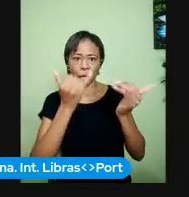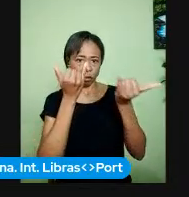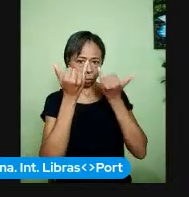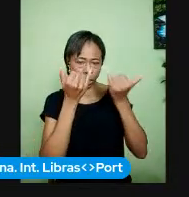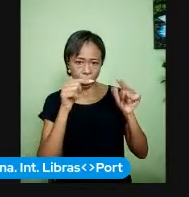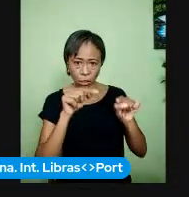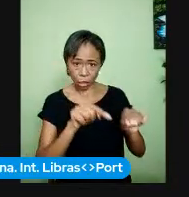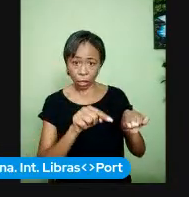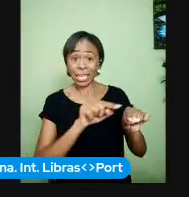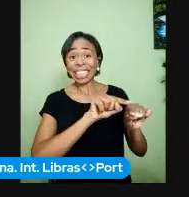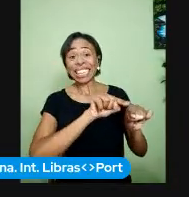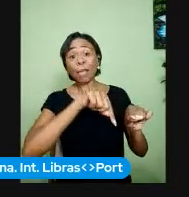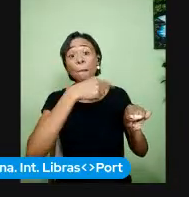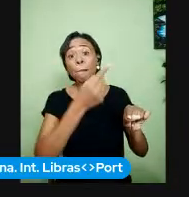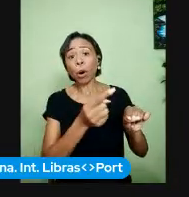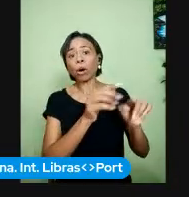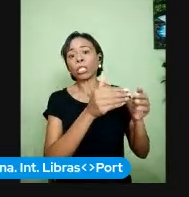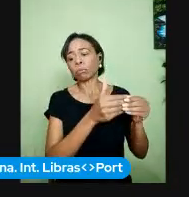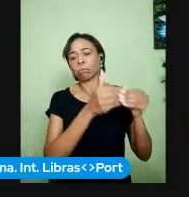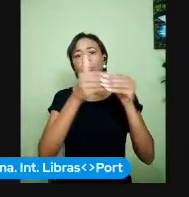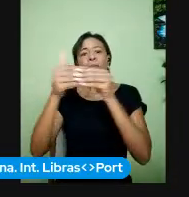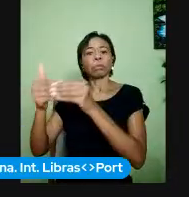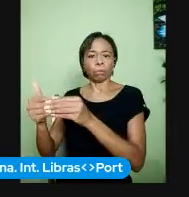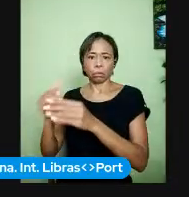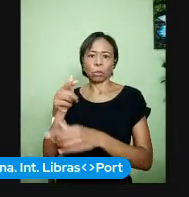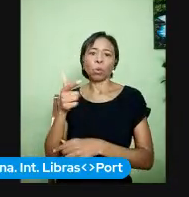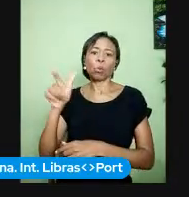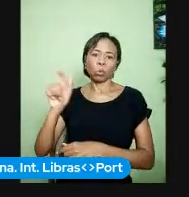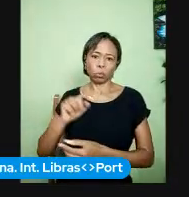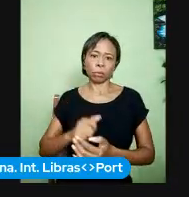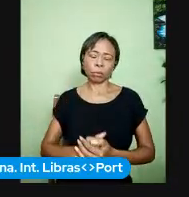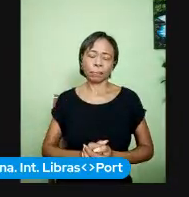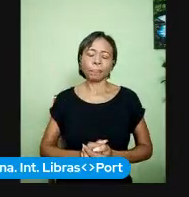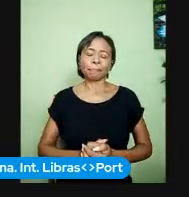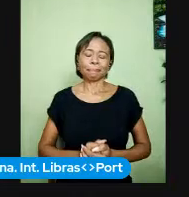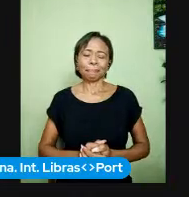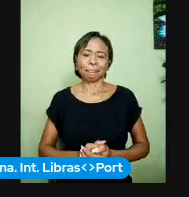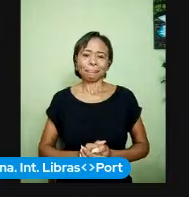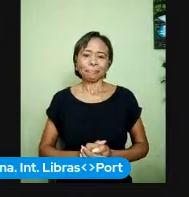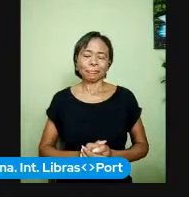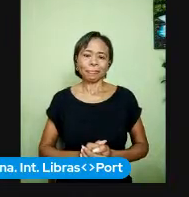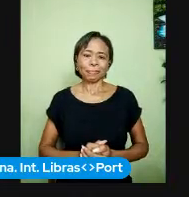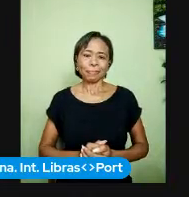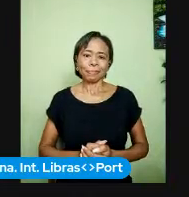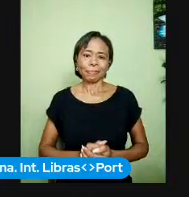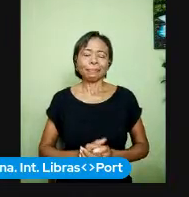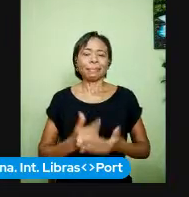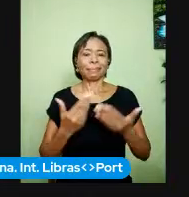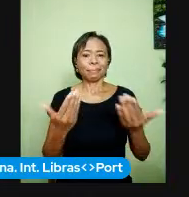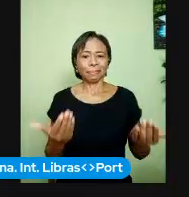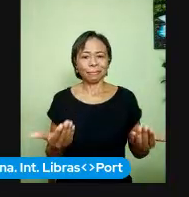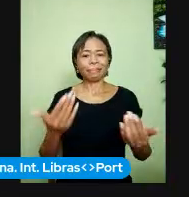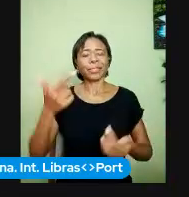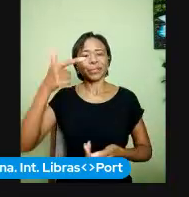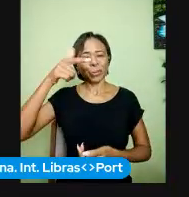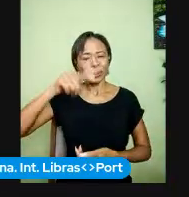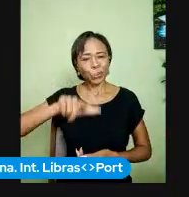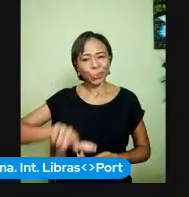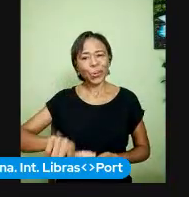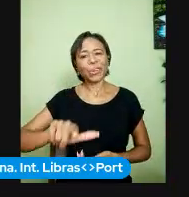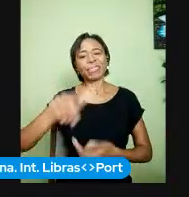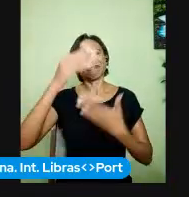para depois ter acesso. Eu, de antemão, mais uma vez,